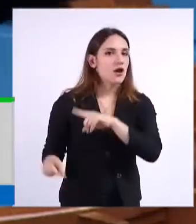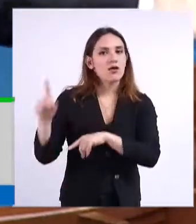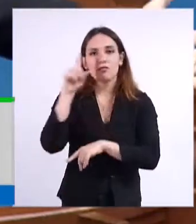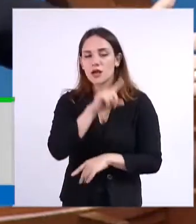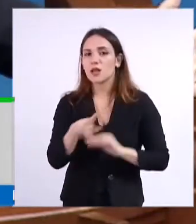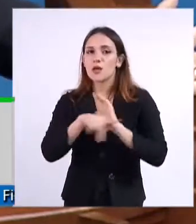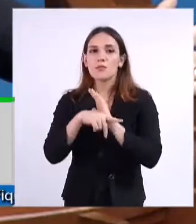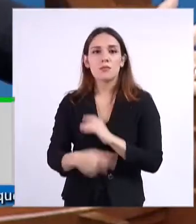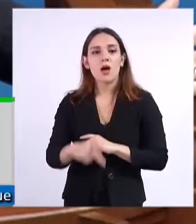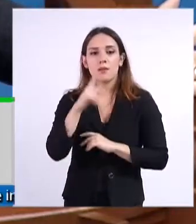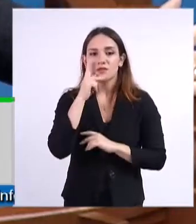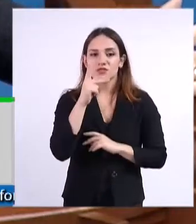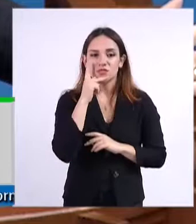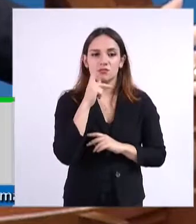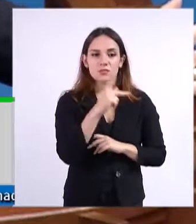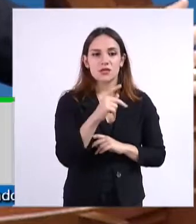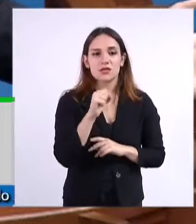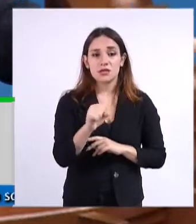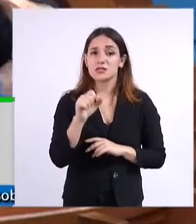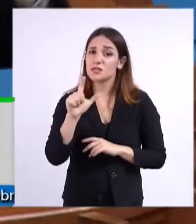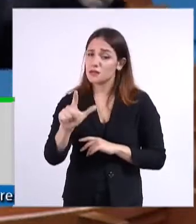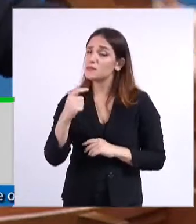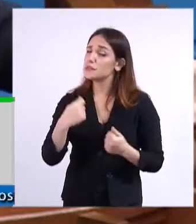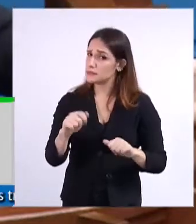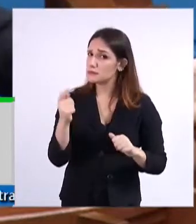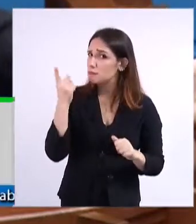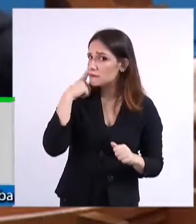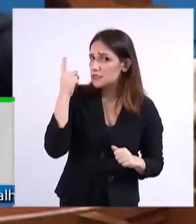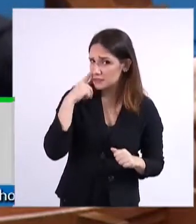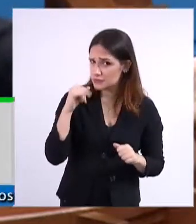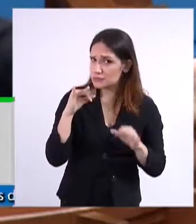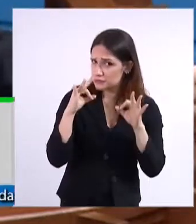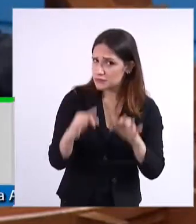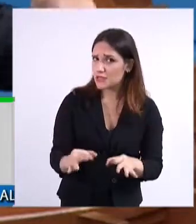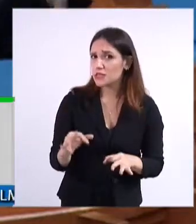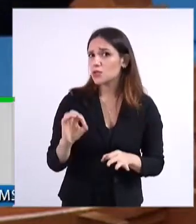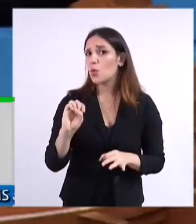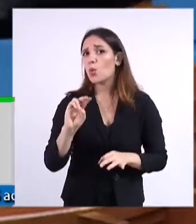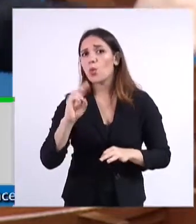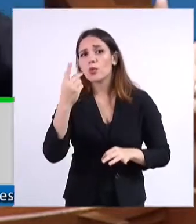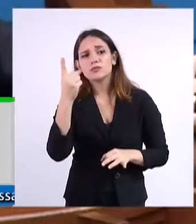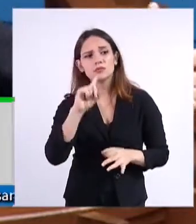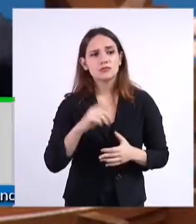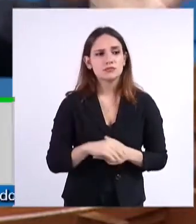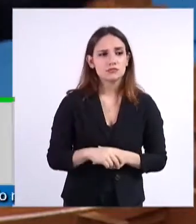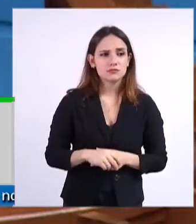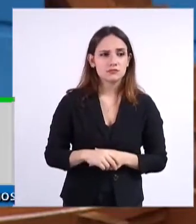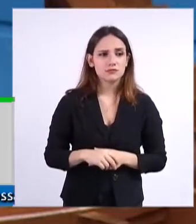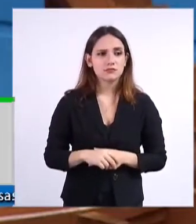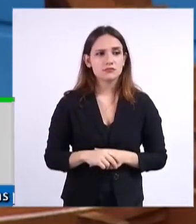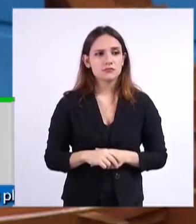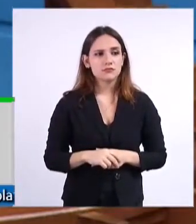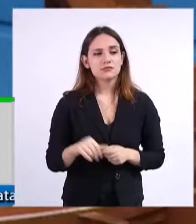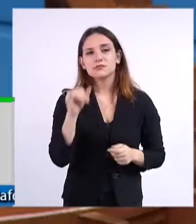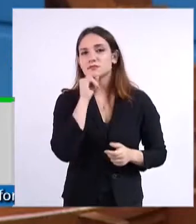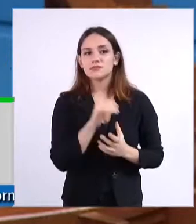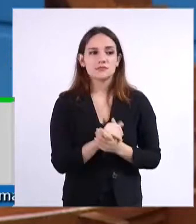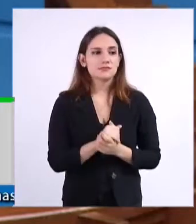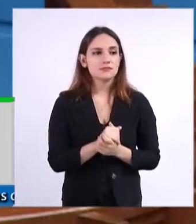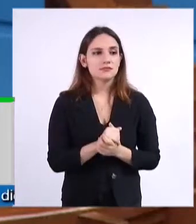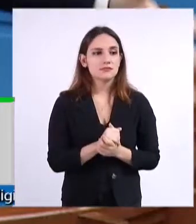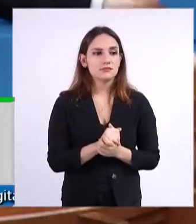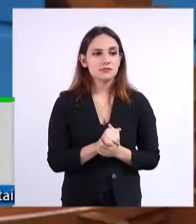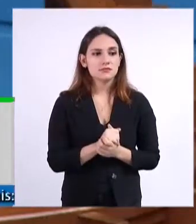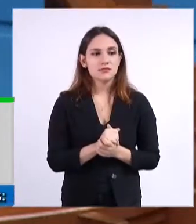ser apurado, isso aí. Esse laranjal. Todo dia aparece uma mulher falando assim, eu fui candidata, mas me